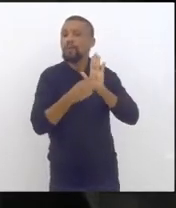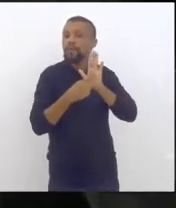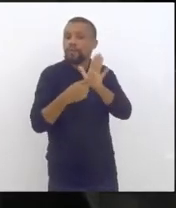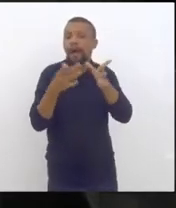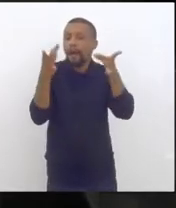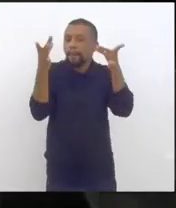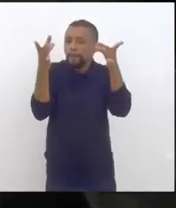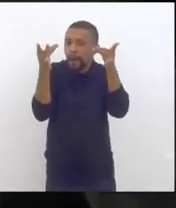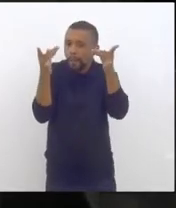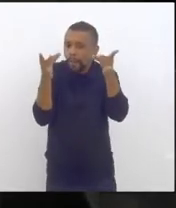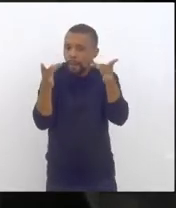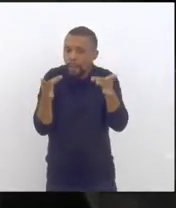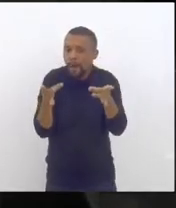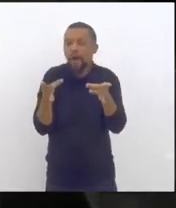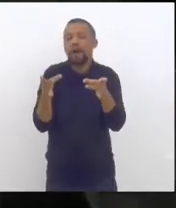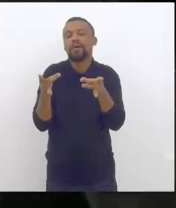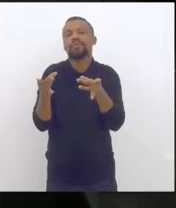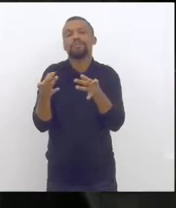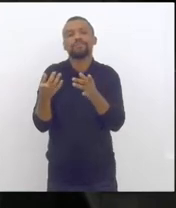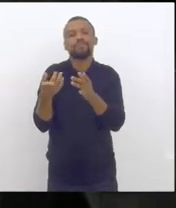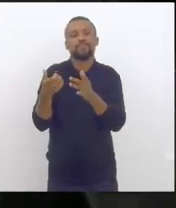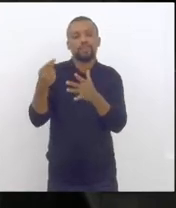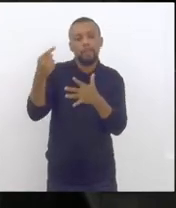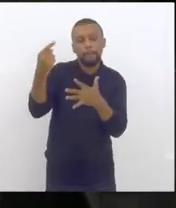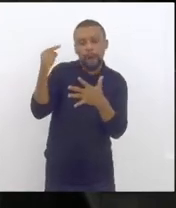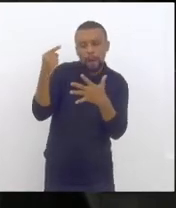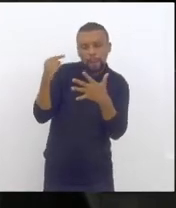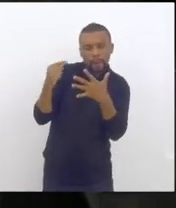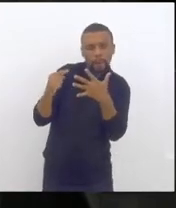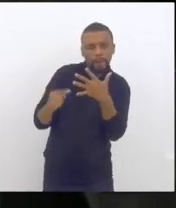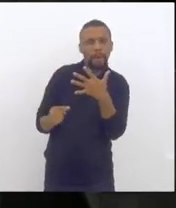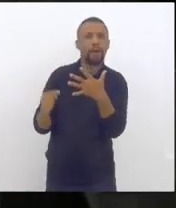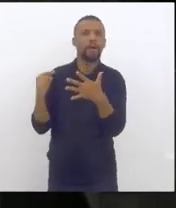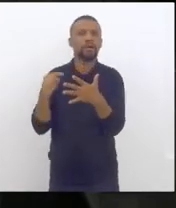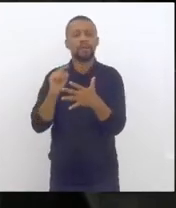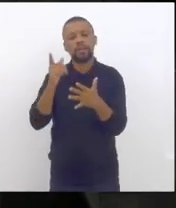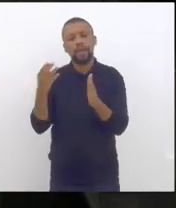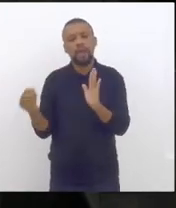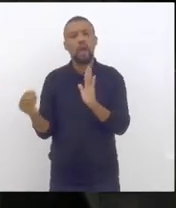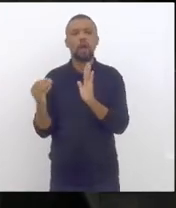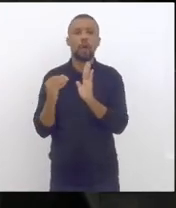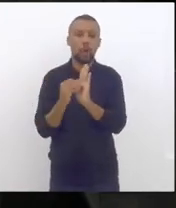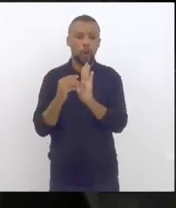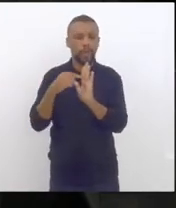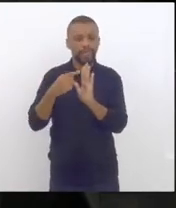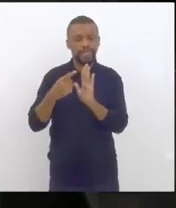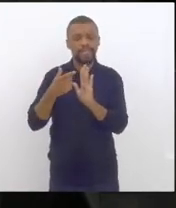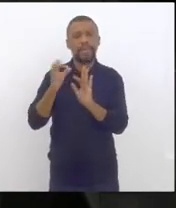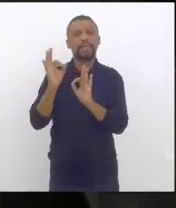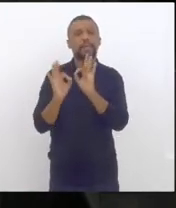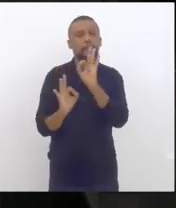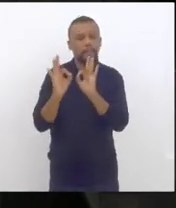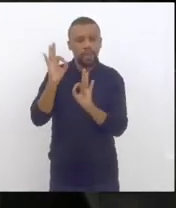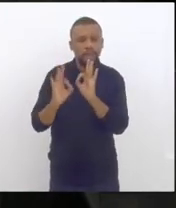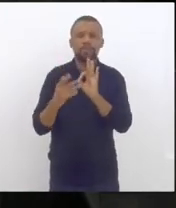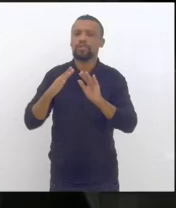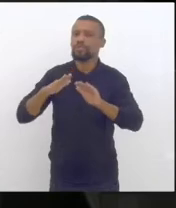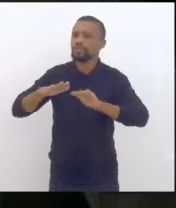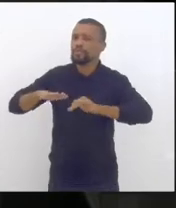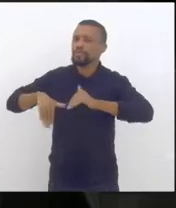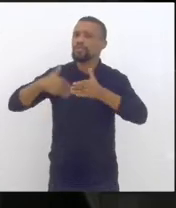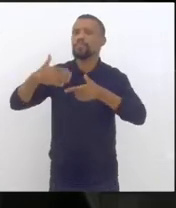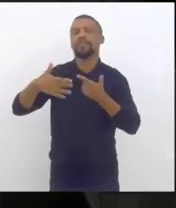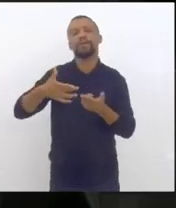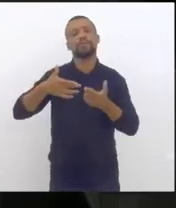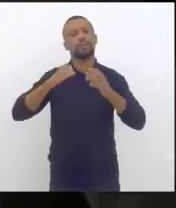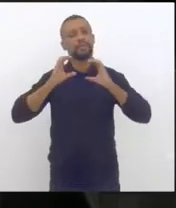fazer um disciplinamento mais detalhado de itens que constam nesse plano de desenvolvimento